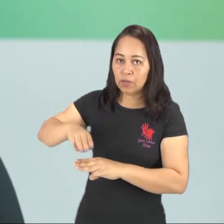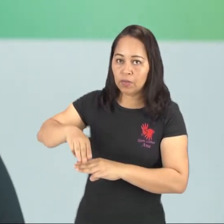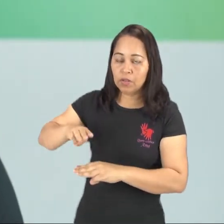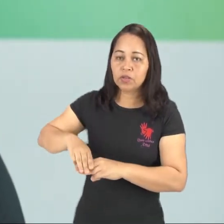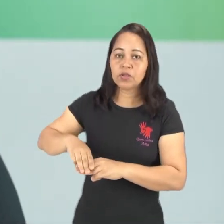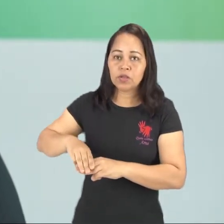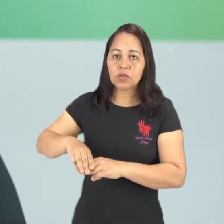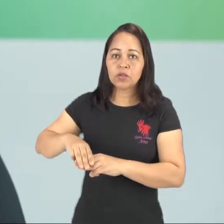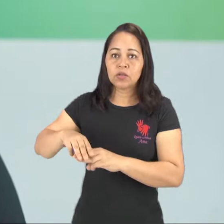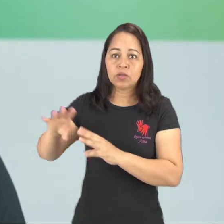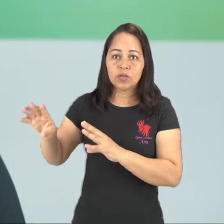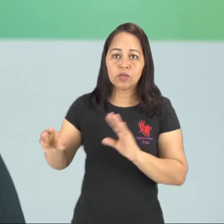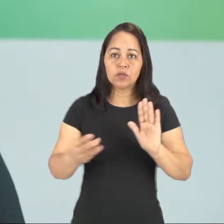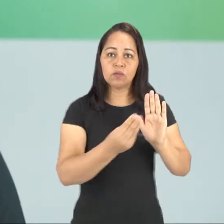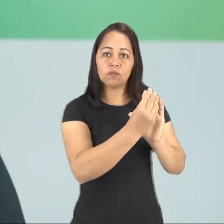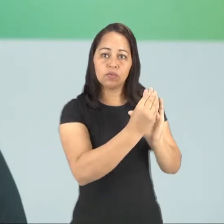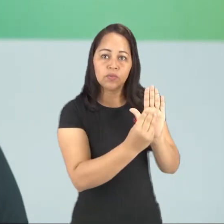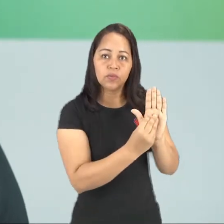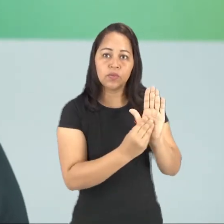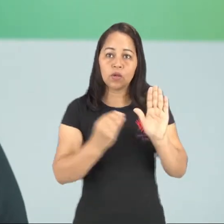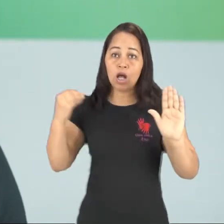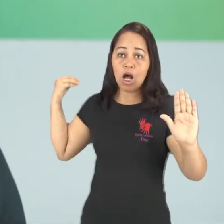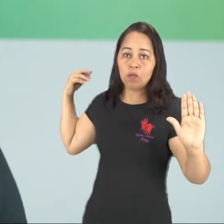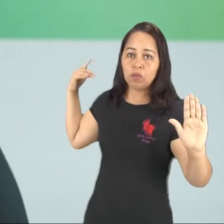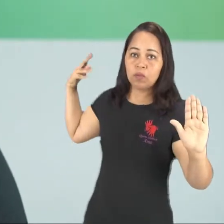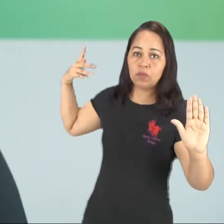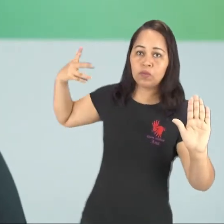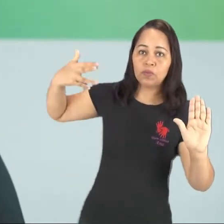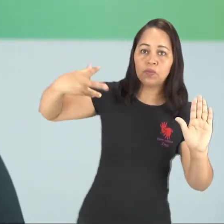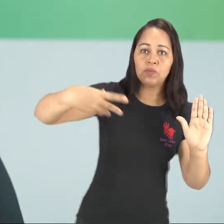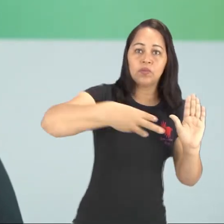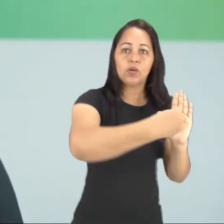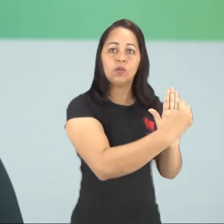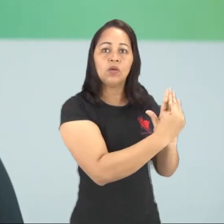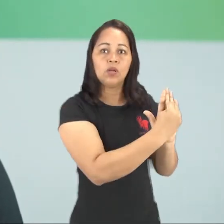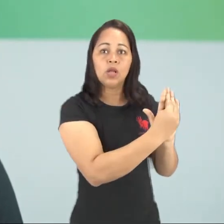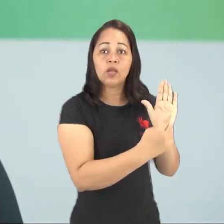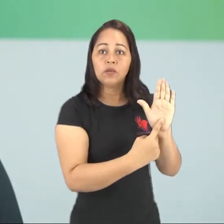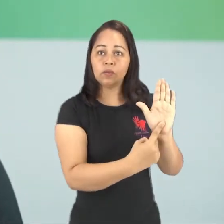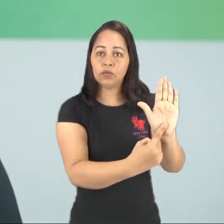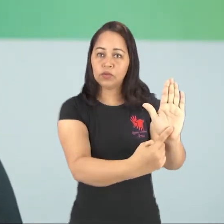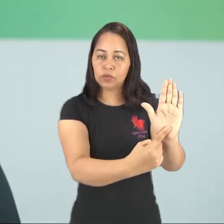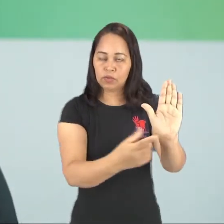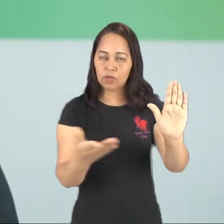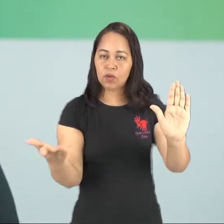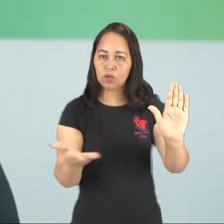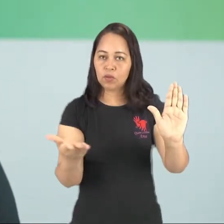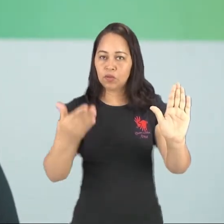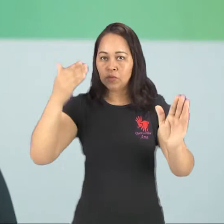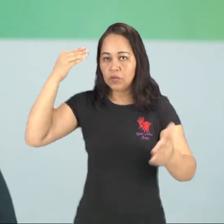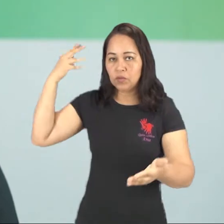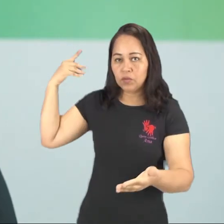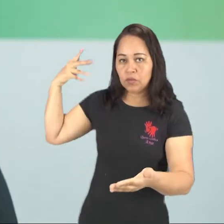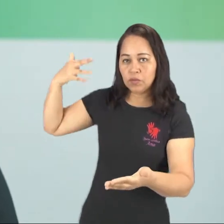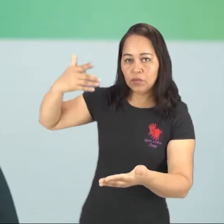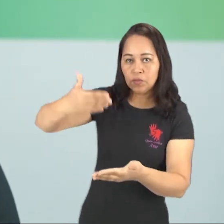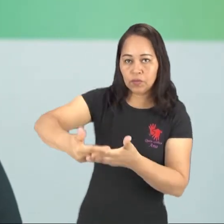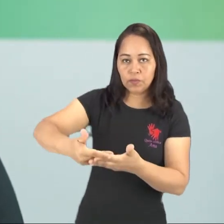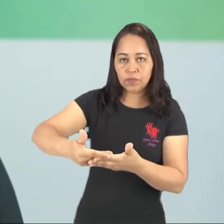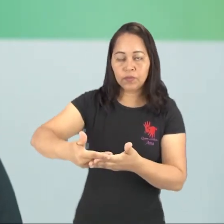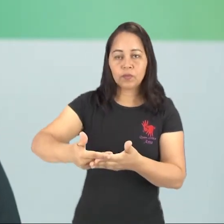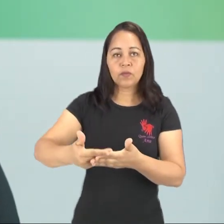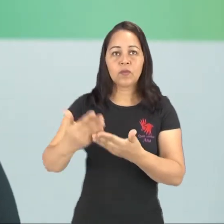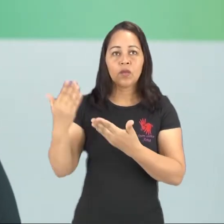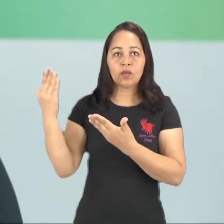matemática, onde nós vamos estudar alguns deles hoje, né, sobre esses postulados, que nós chamamos de noções